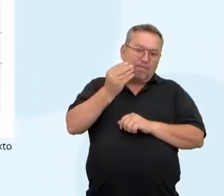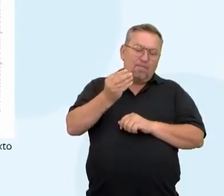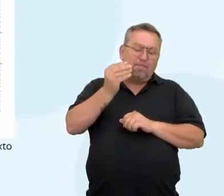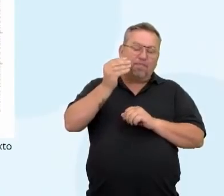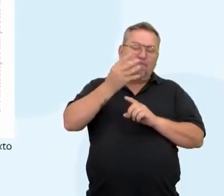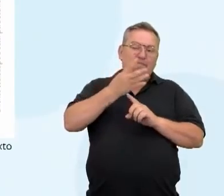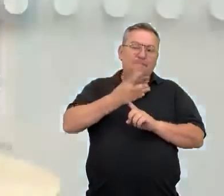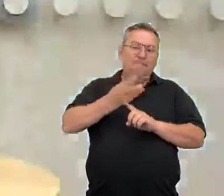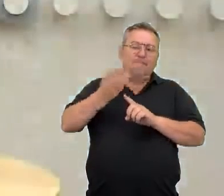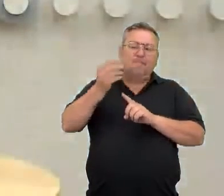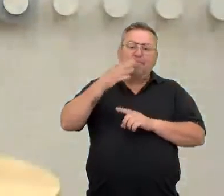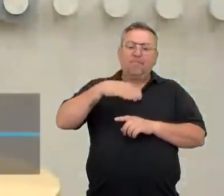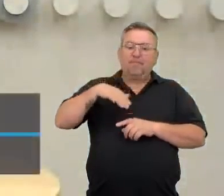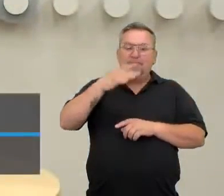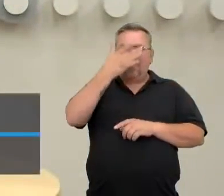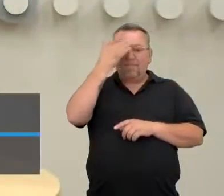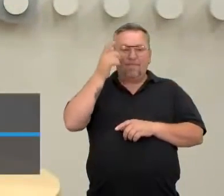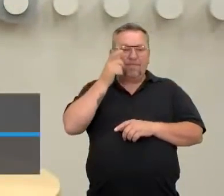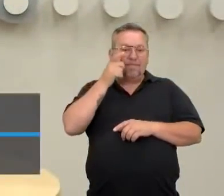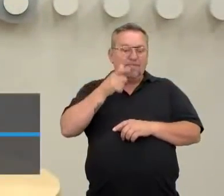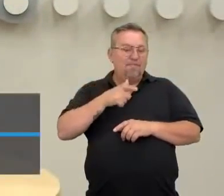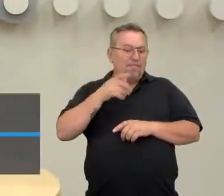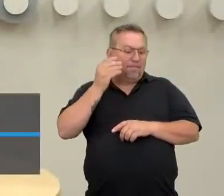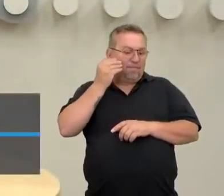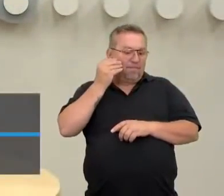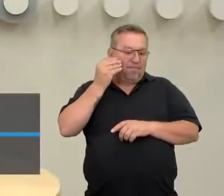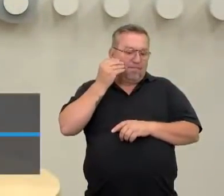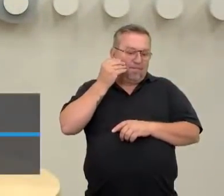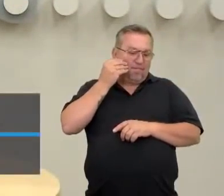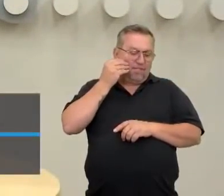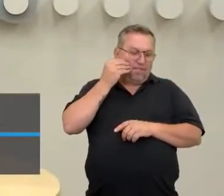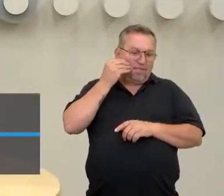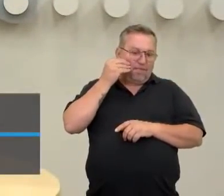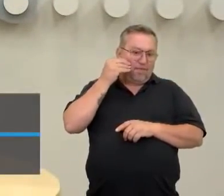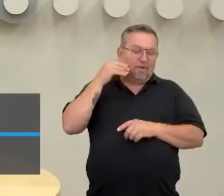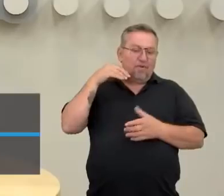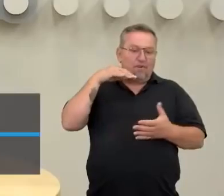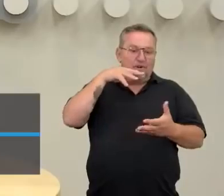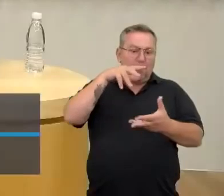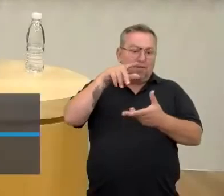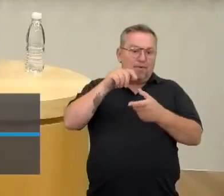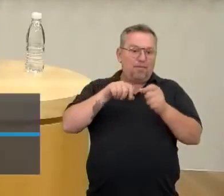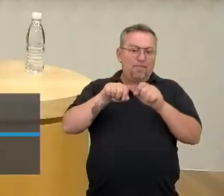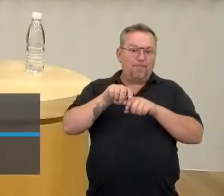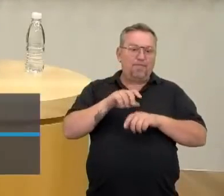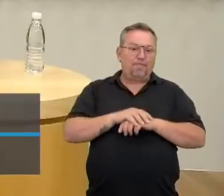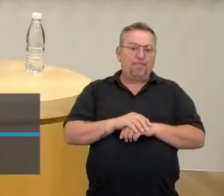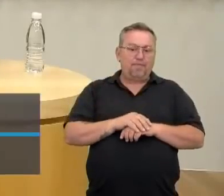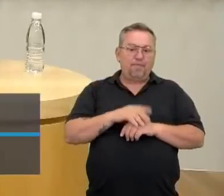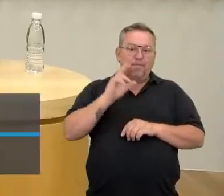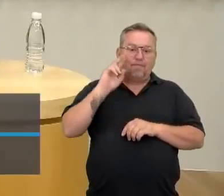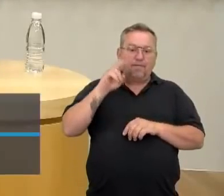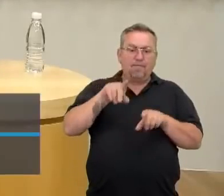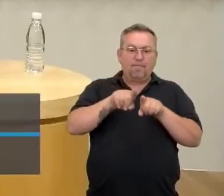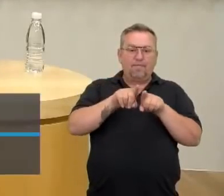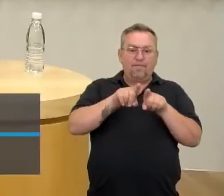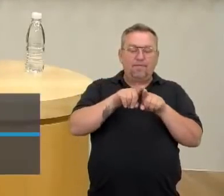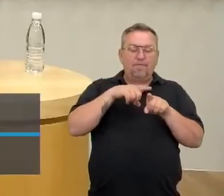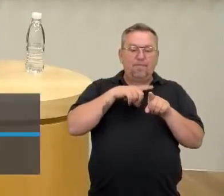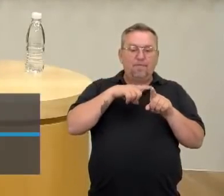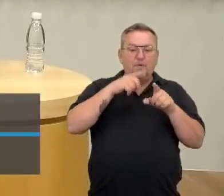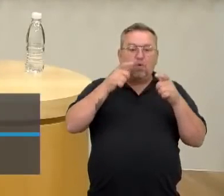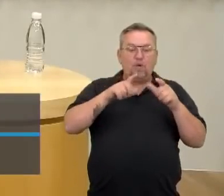por toda parte, ou seja, é uma tentativa de universalizar o acesso à arte, inclusive para quem está lá na periferia